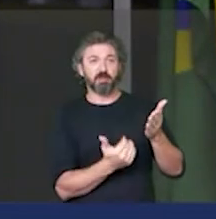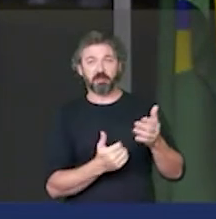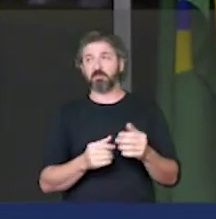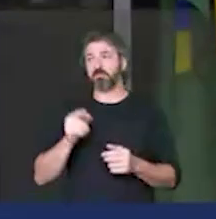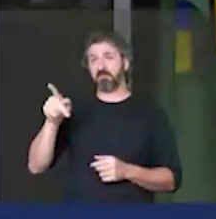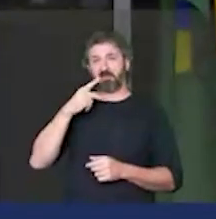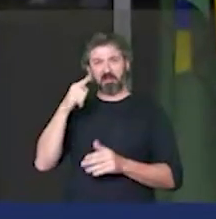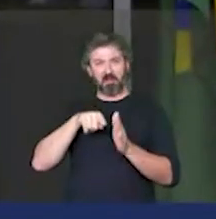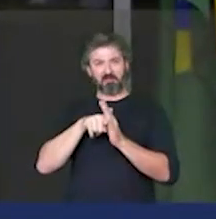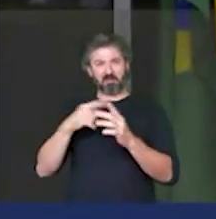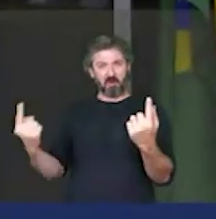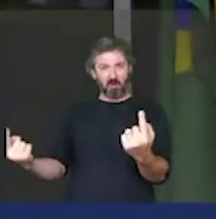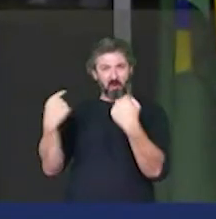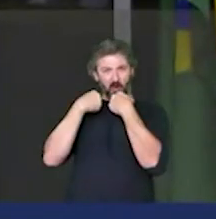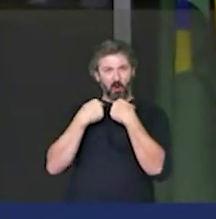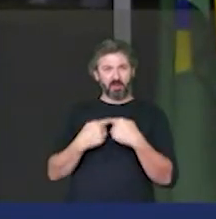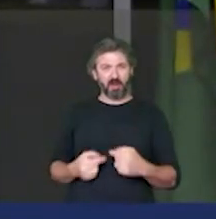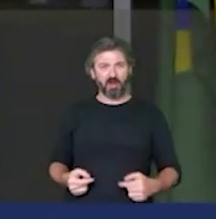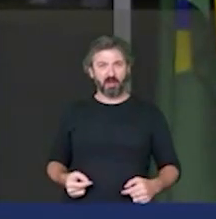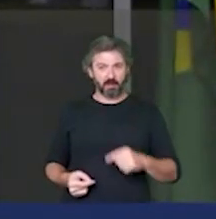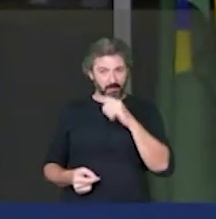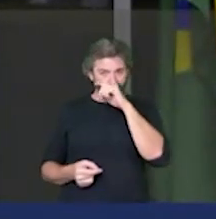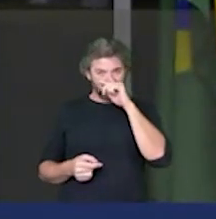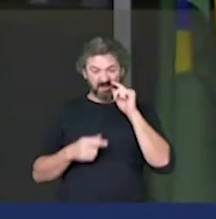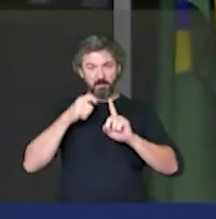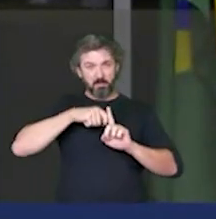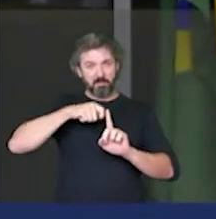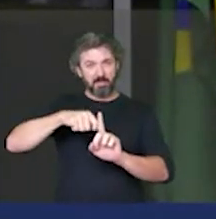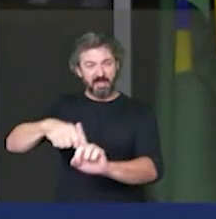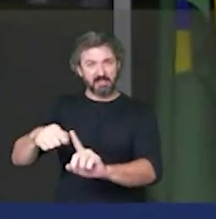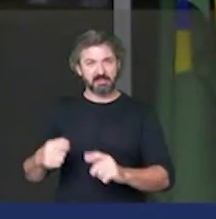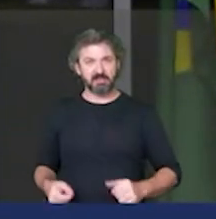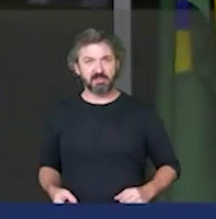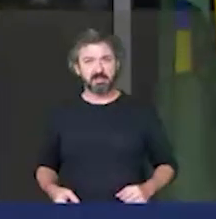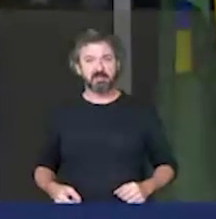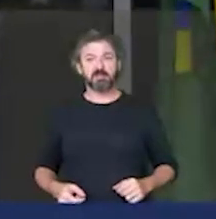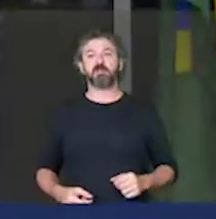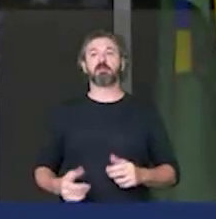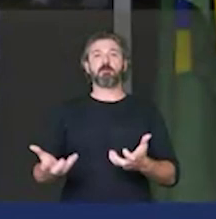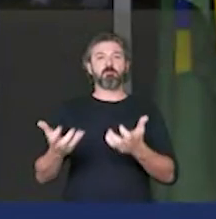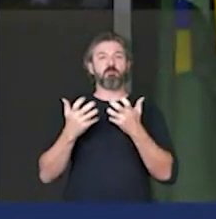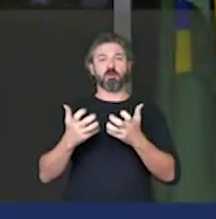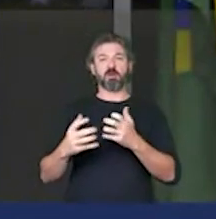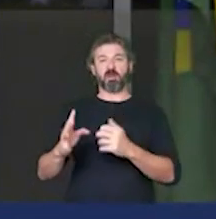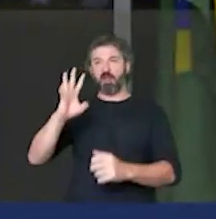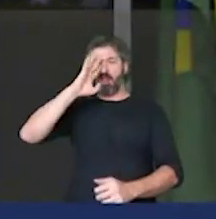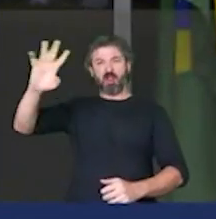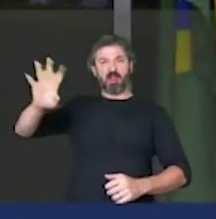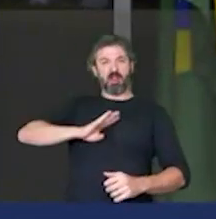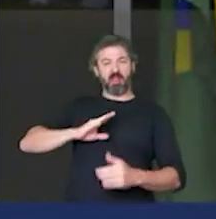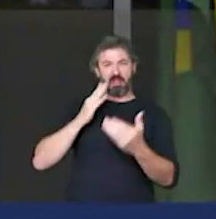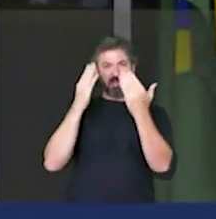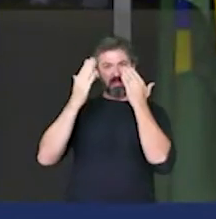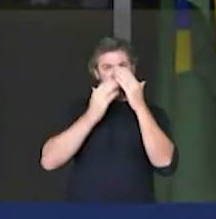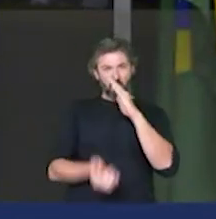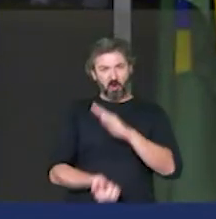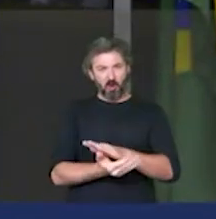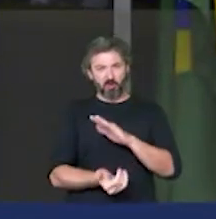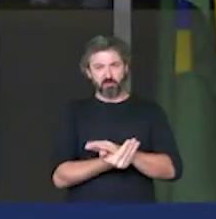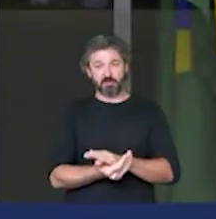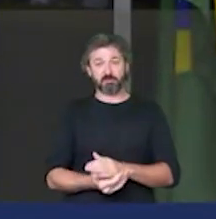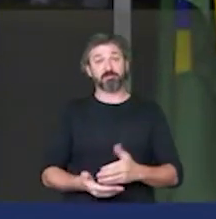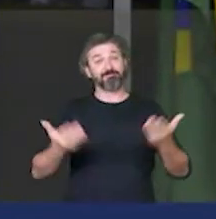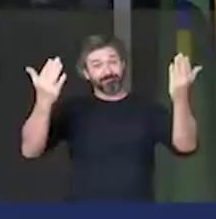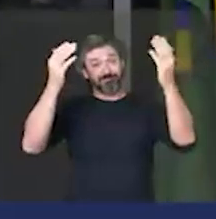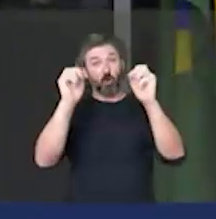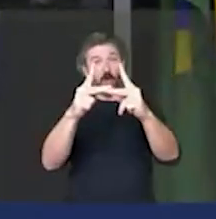de manter essa investigação durante meses contra mim, para levantar contra mim suspeita de corrupção.